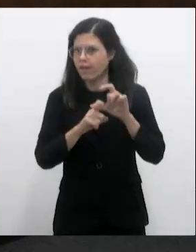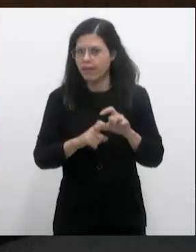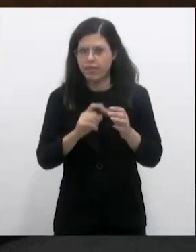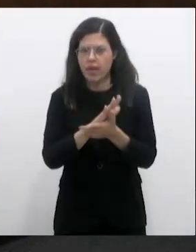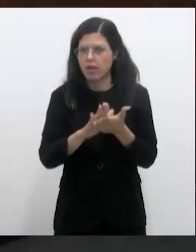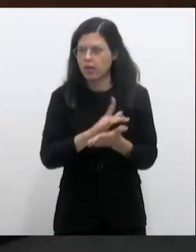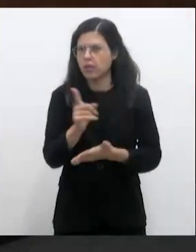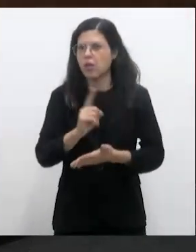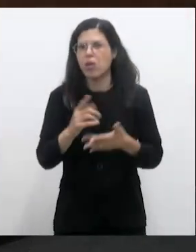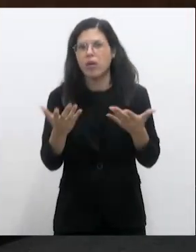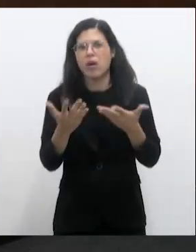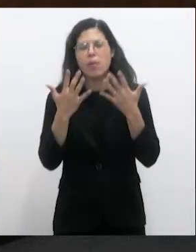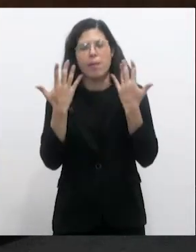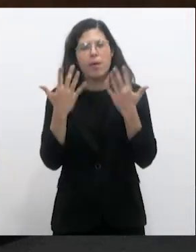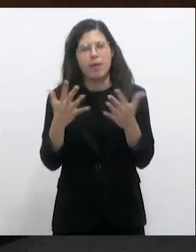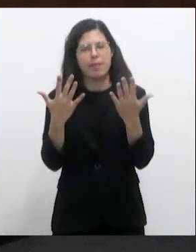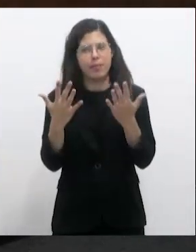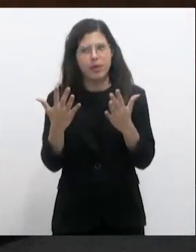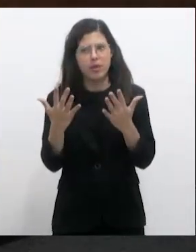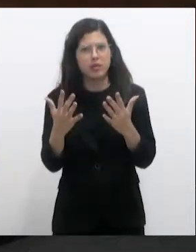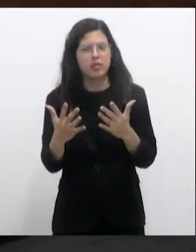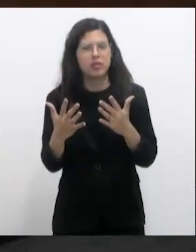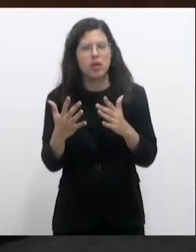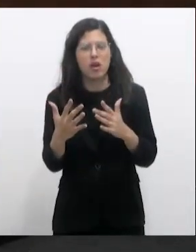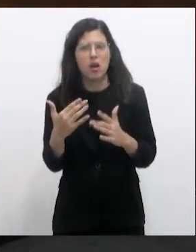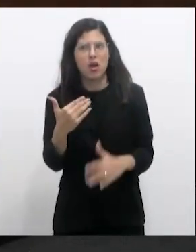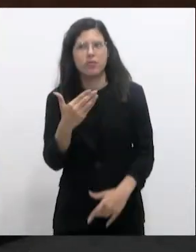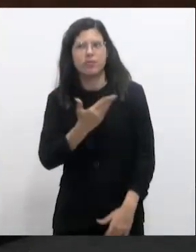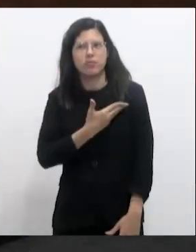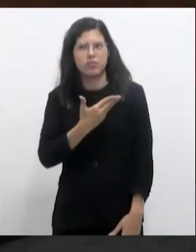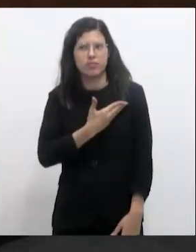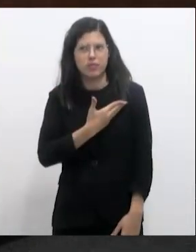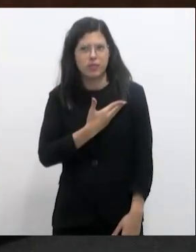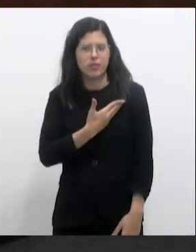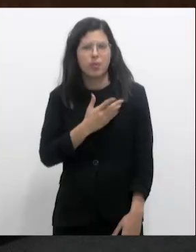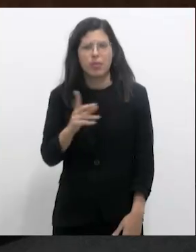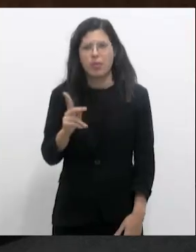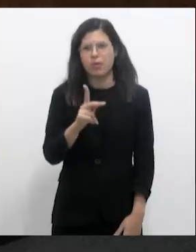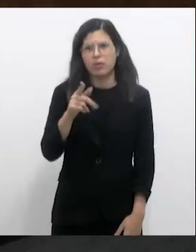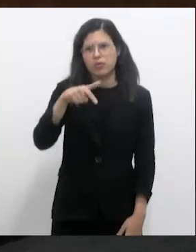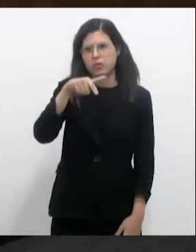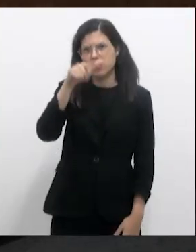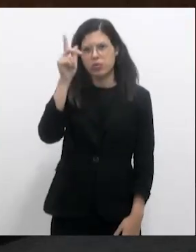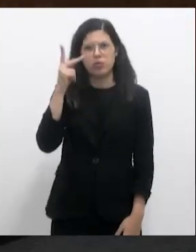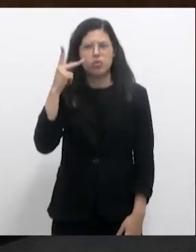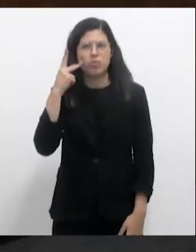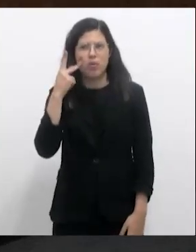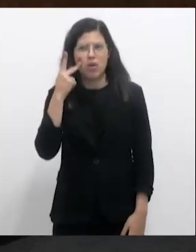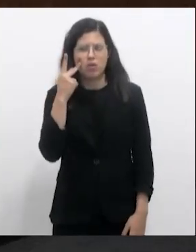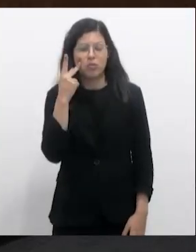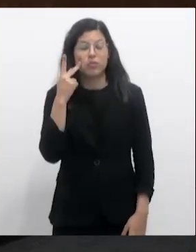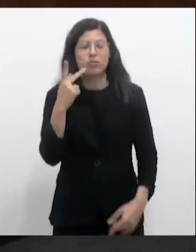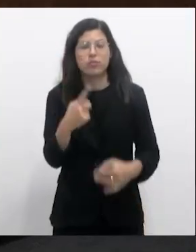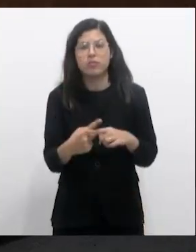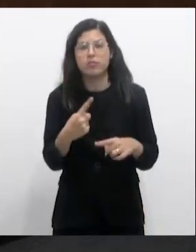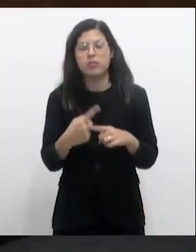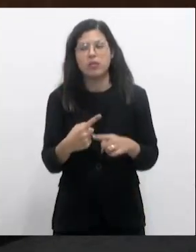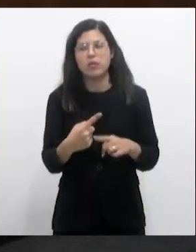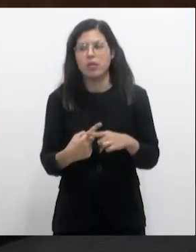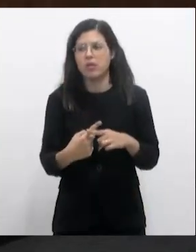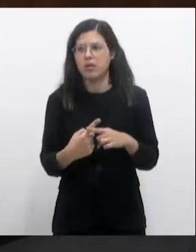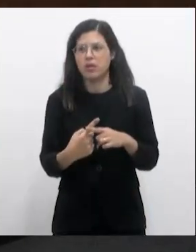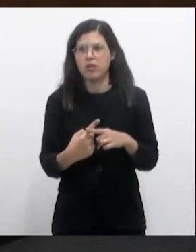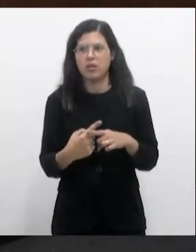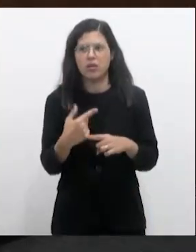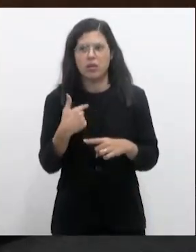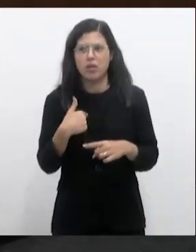quero parabenizar ao nobre querido colega, professor Luiz Paulo Corrêa da Rocha, porque eu não